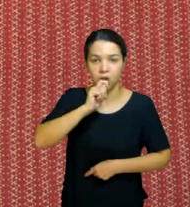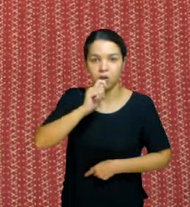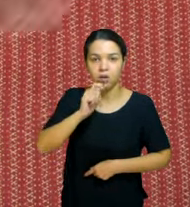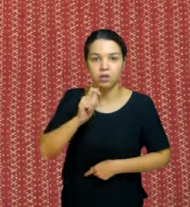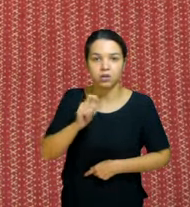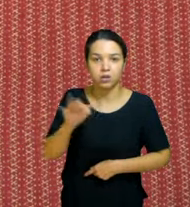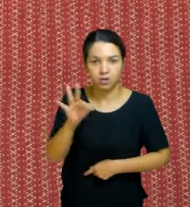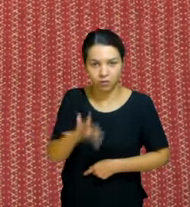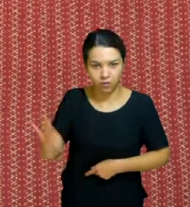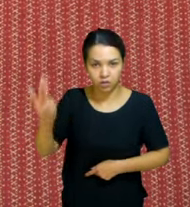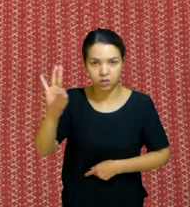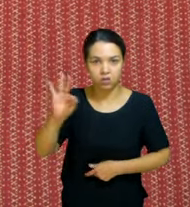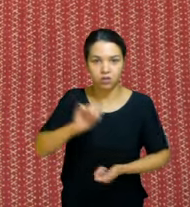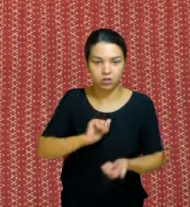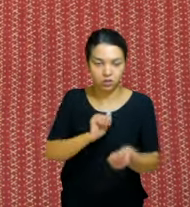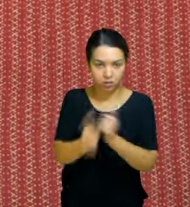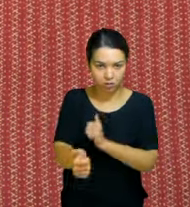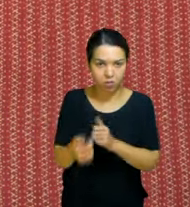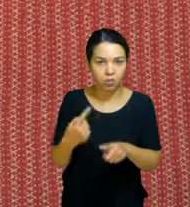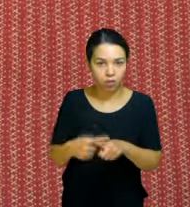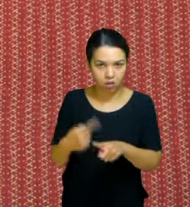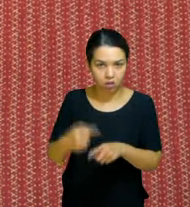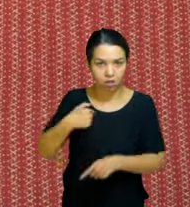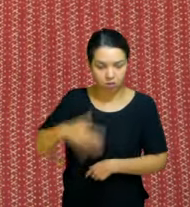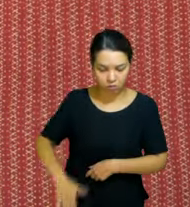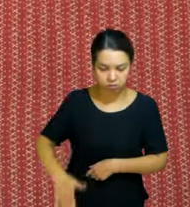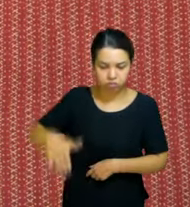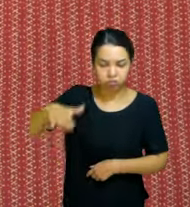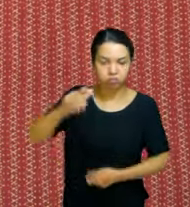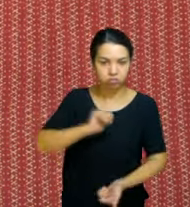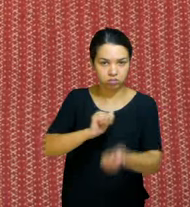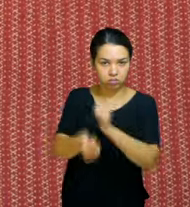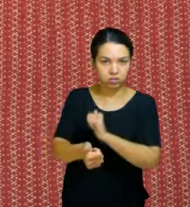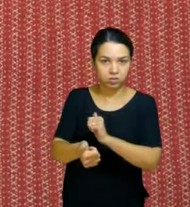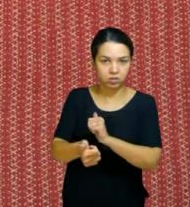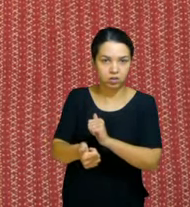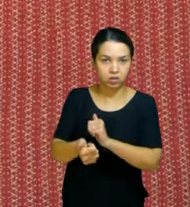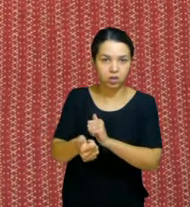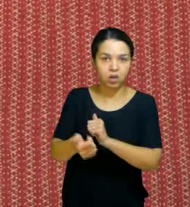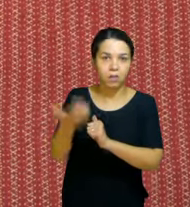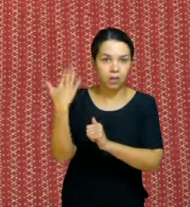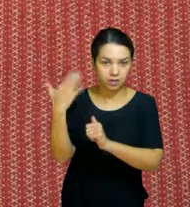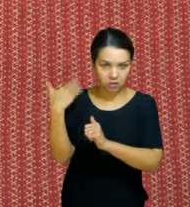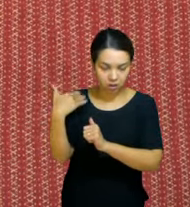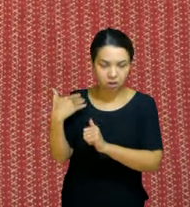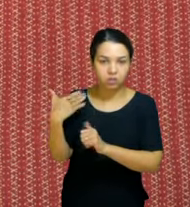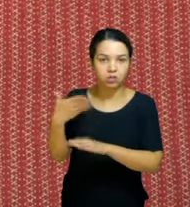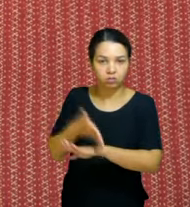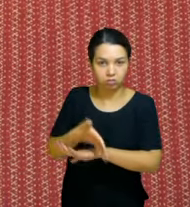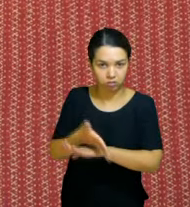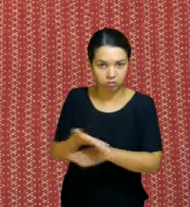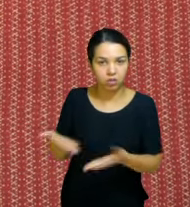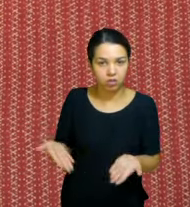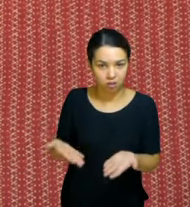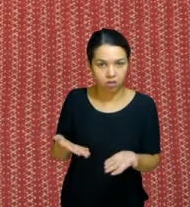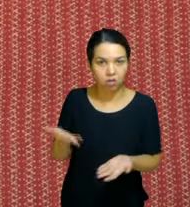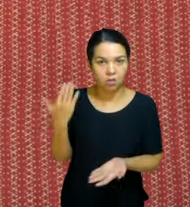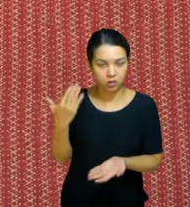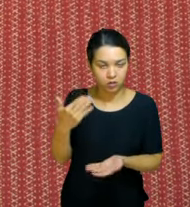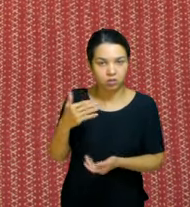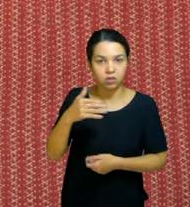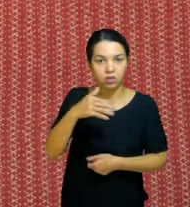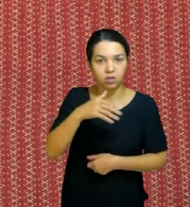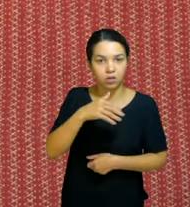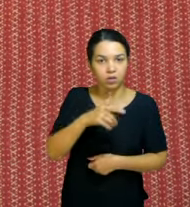eu fui criado no atletismo. E eu faço parte. Hoje não sou mais atleta, faço parte. Já fui dirigente da Prefeitura Municipal de